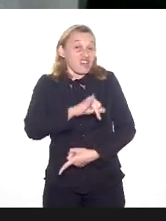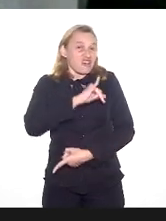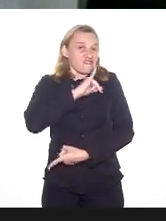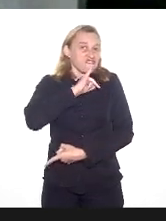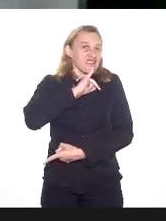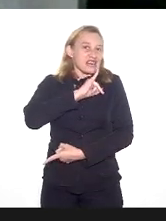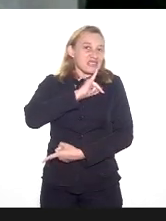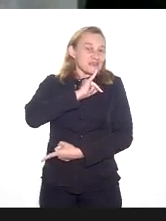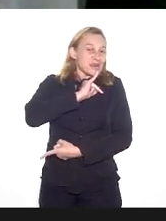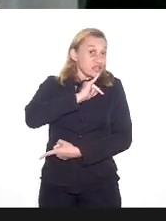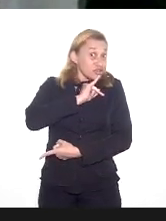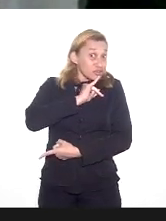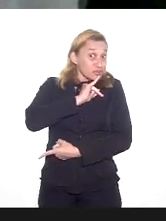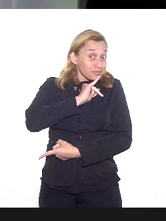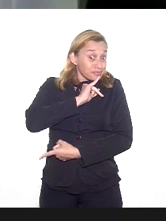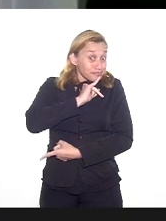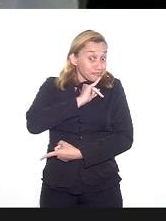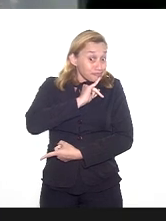infelizmente,